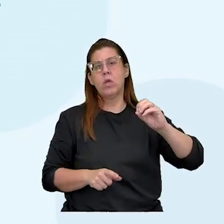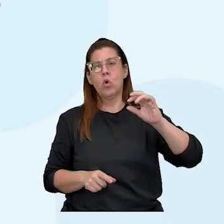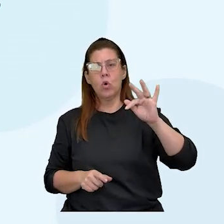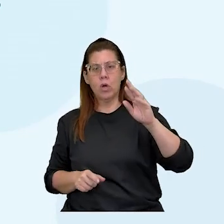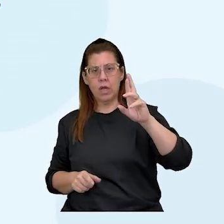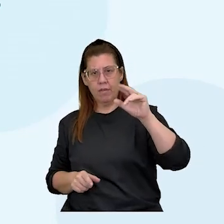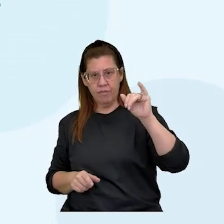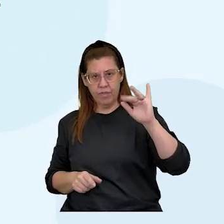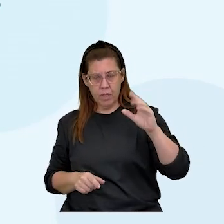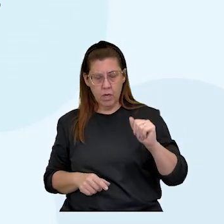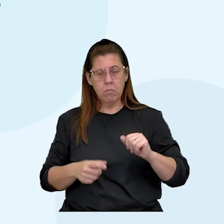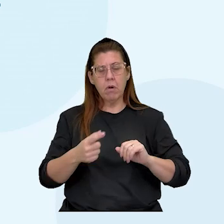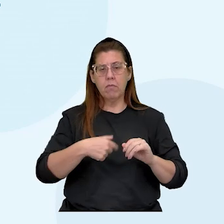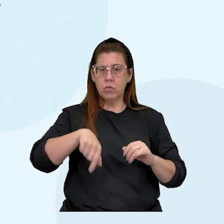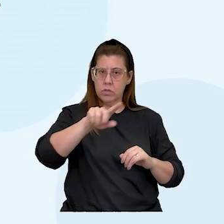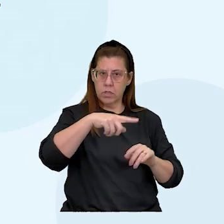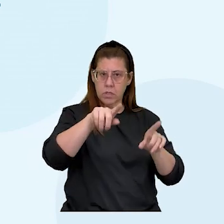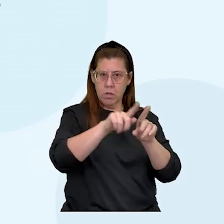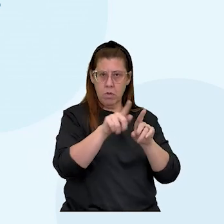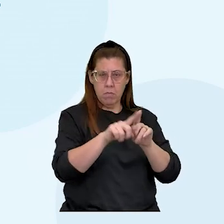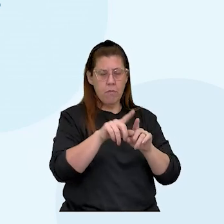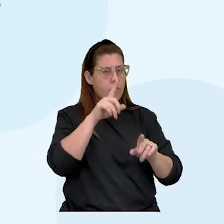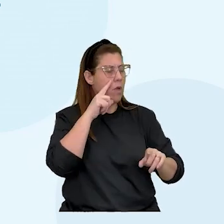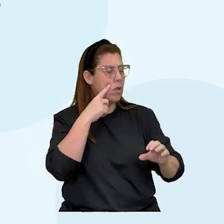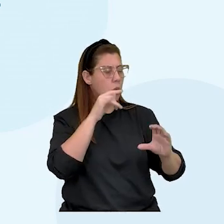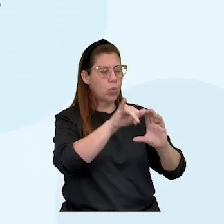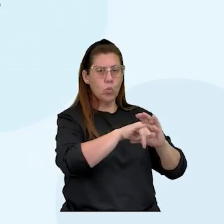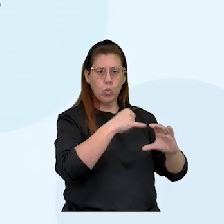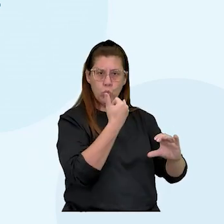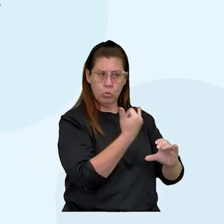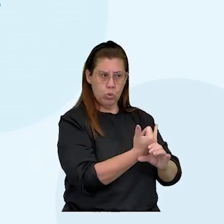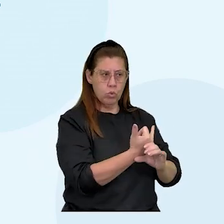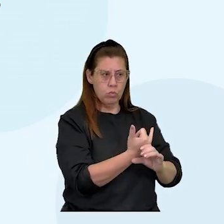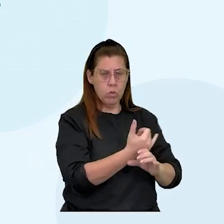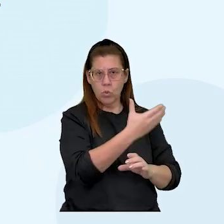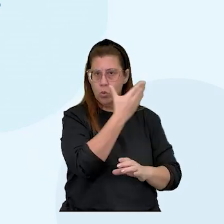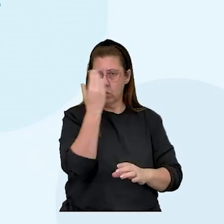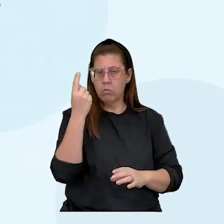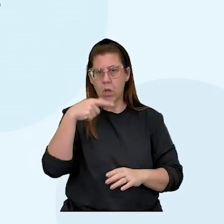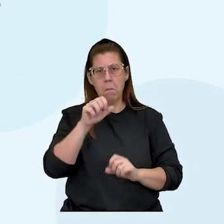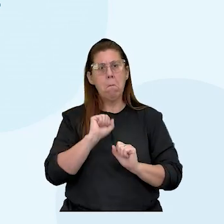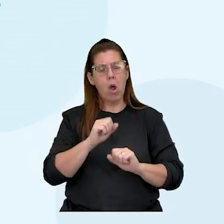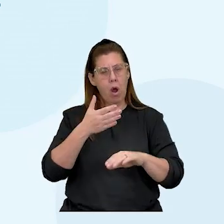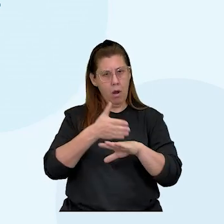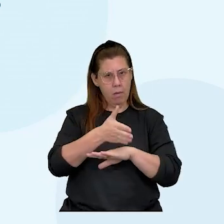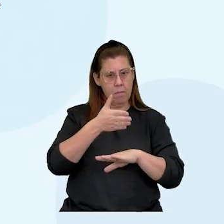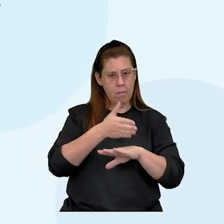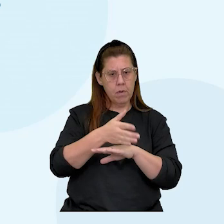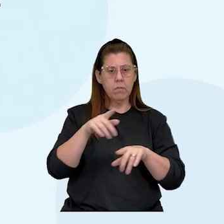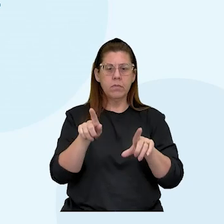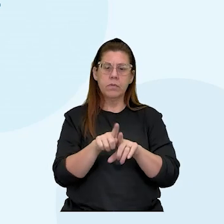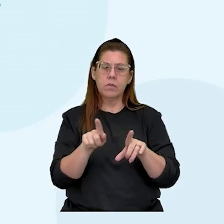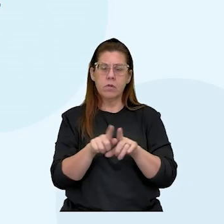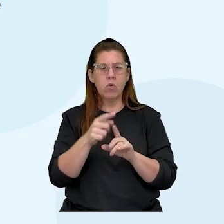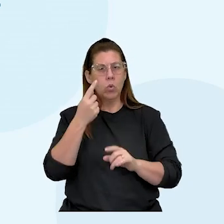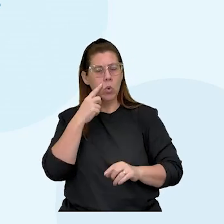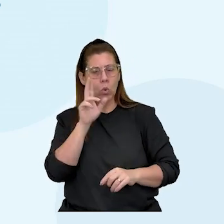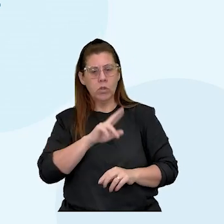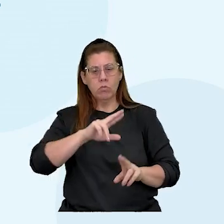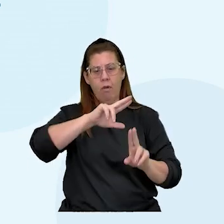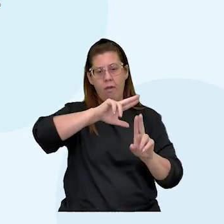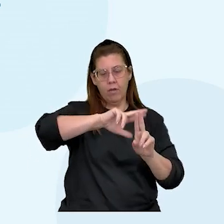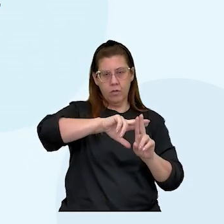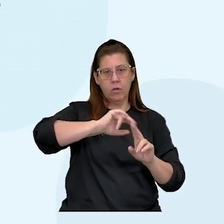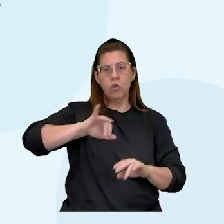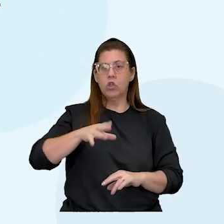eu coloquei aqui uma biografia para vocês para lerem no YouTube aqui, tem lá para vocês. Não esqueça que vocês podem participar aqui usando as hashtags.